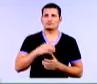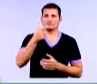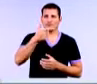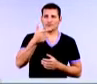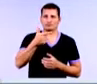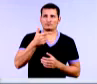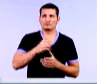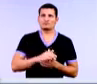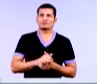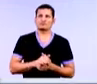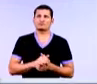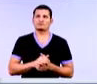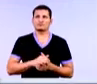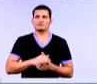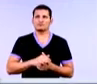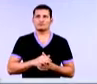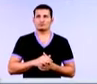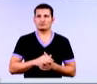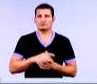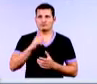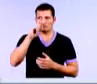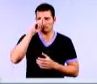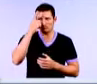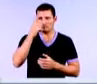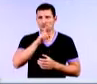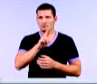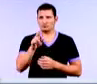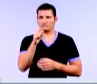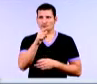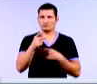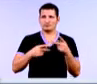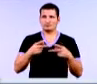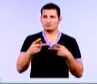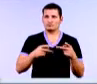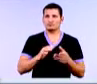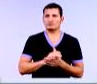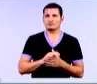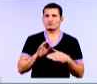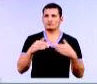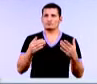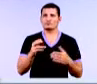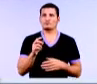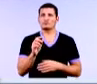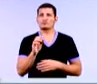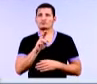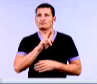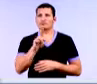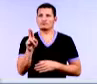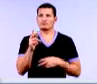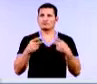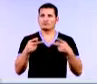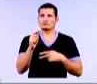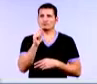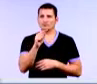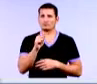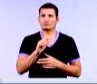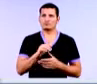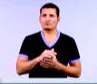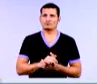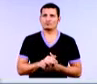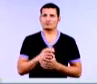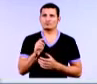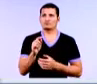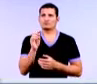lugar, eu vou criar um nome para esse projeto. Qual é o nome que eu vou dar a esse projeto? Vamos lá. Vou dar o